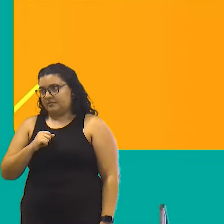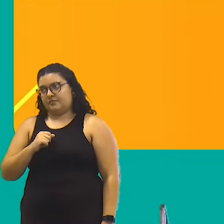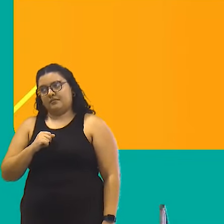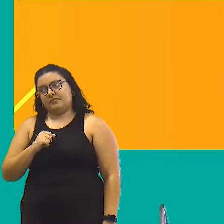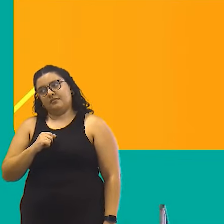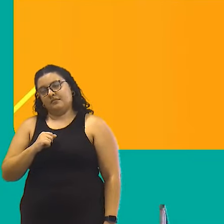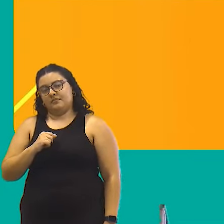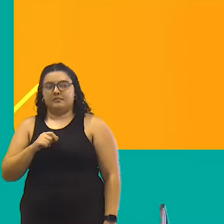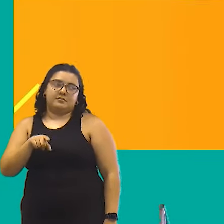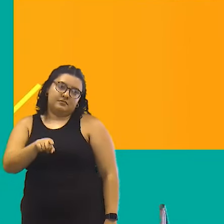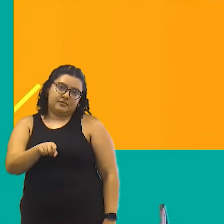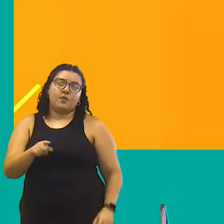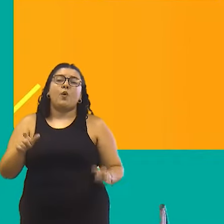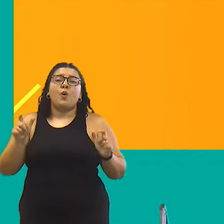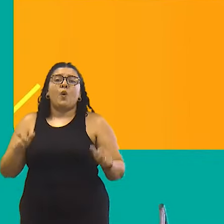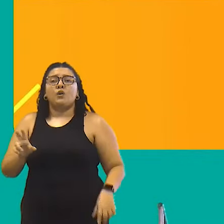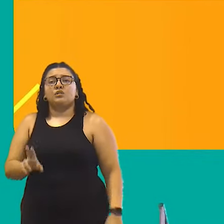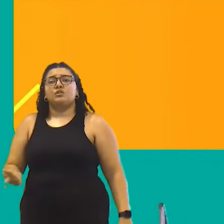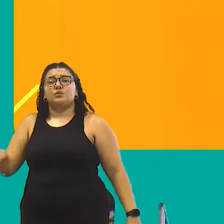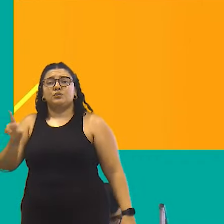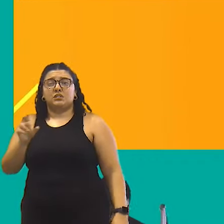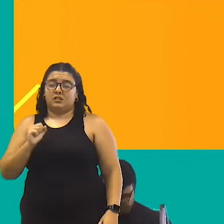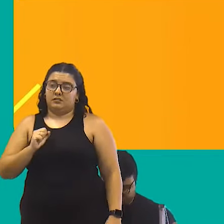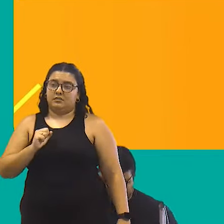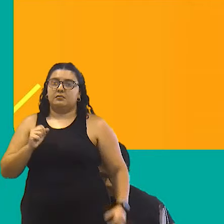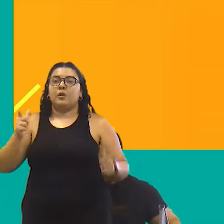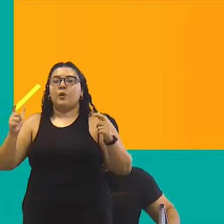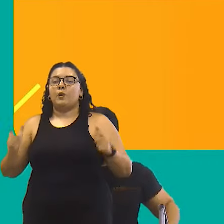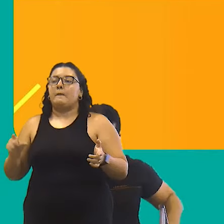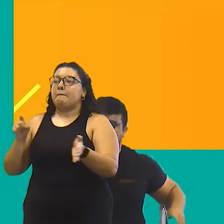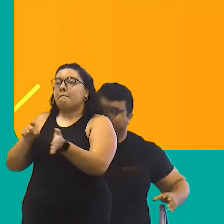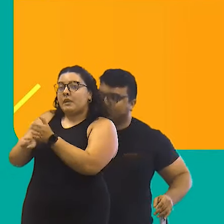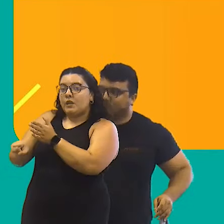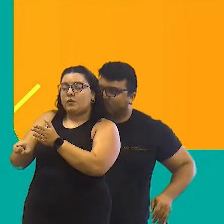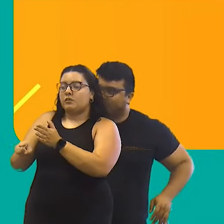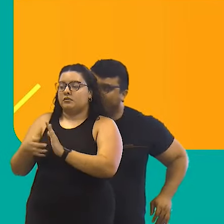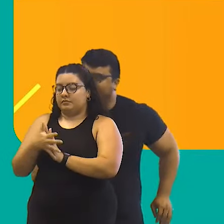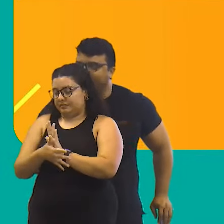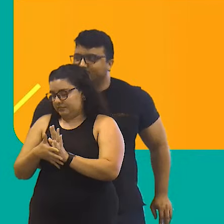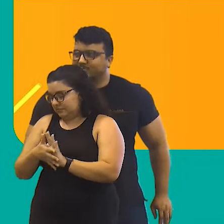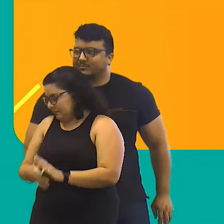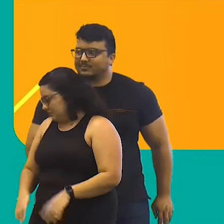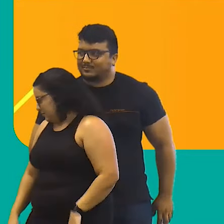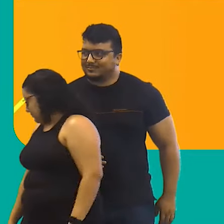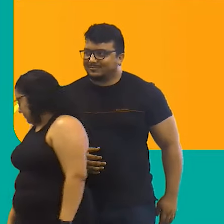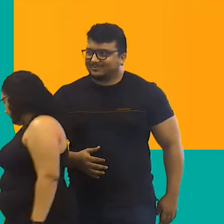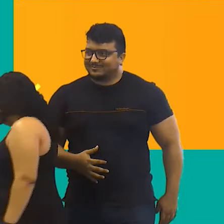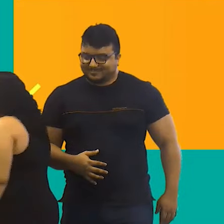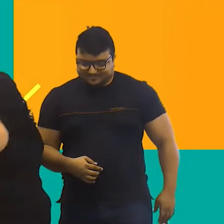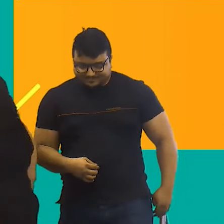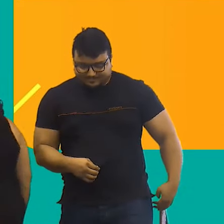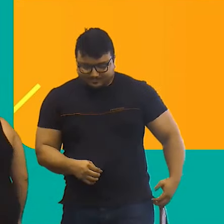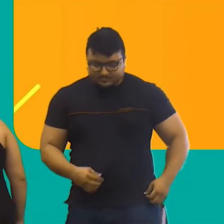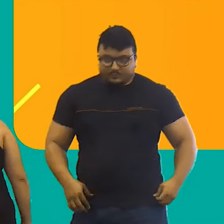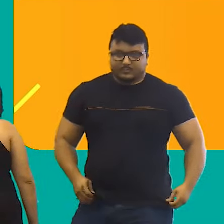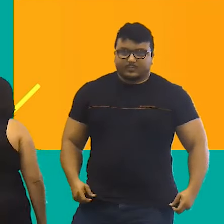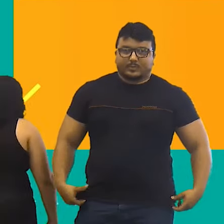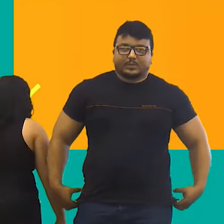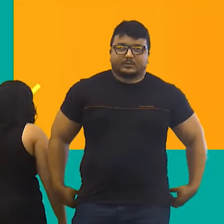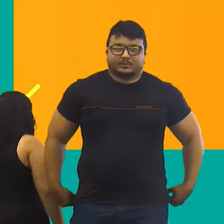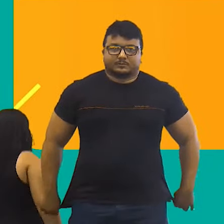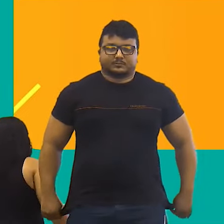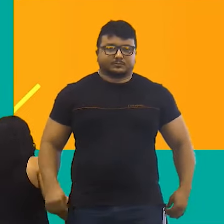Olha, você não pode escrever. Professor, onde é que eu uso o piu-piu? Nas questões que tentarem uma relação entre potência,